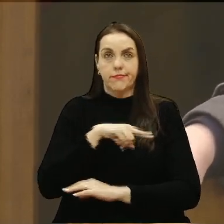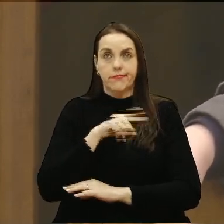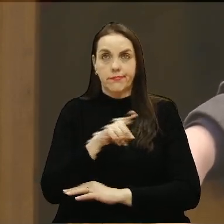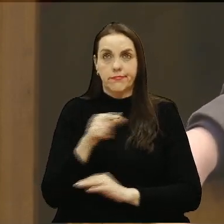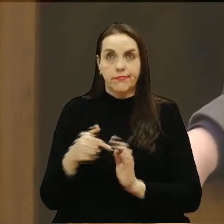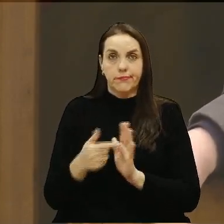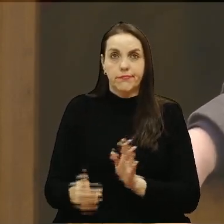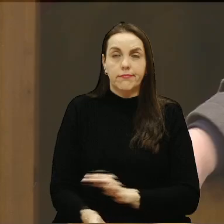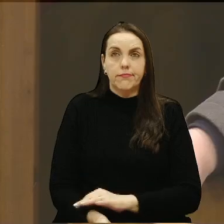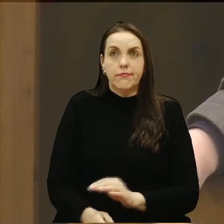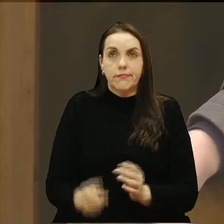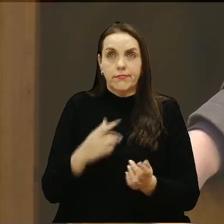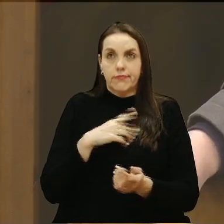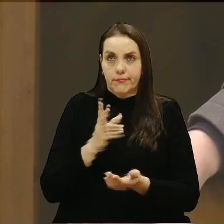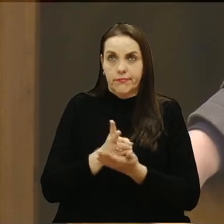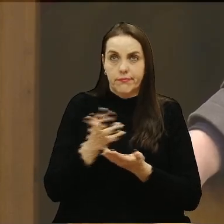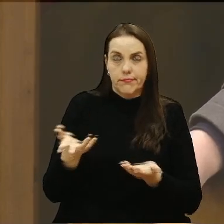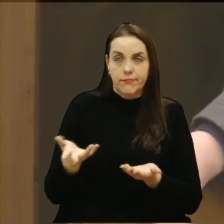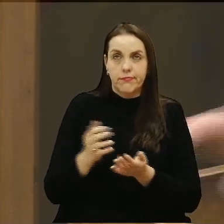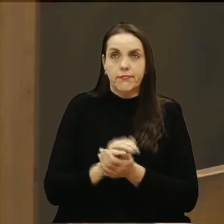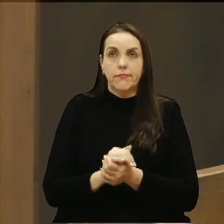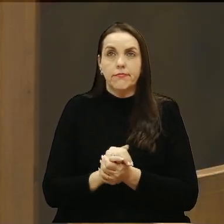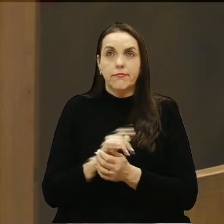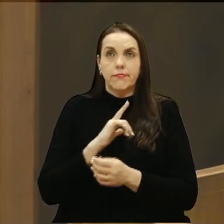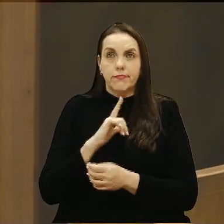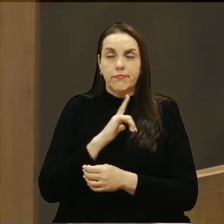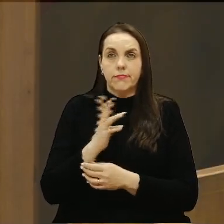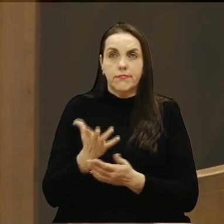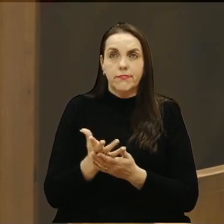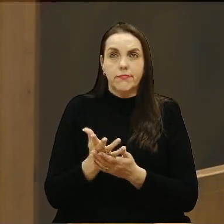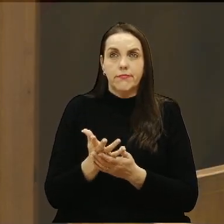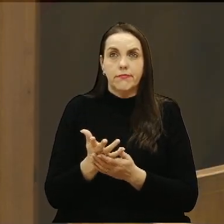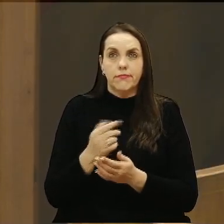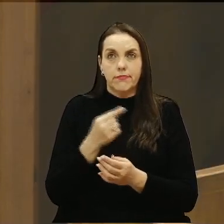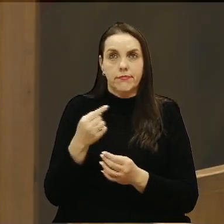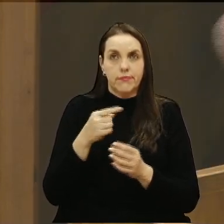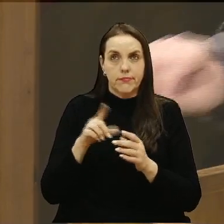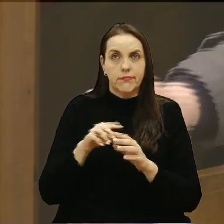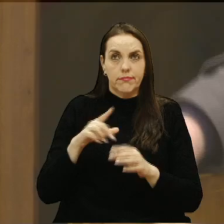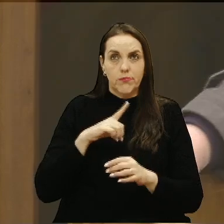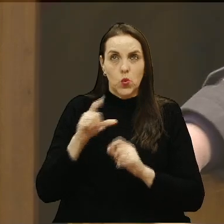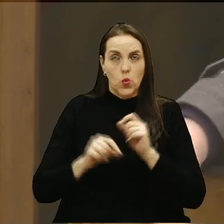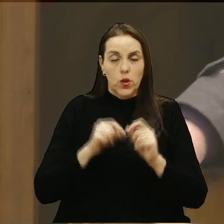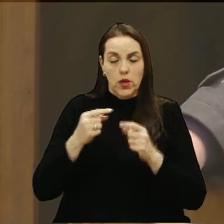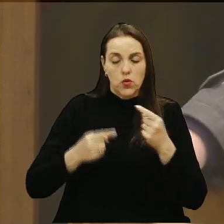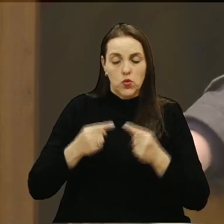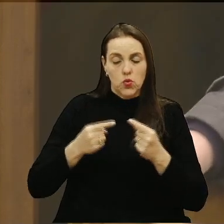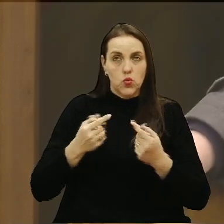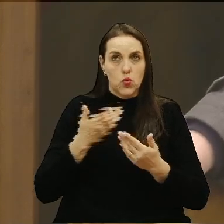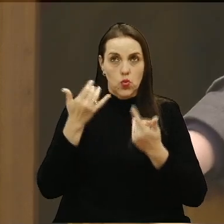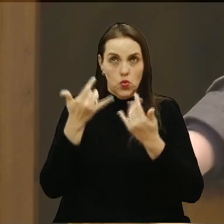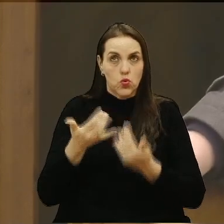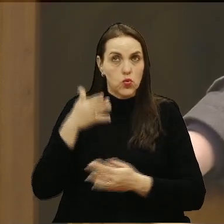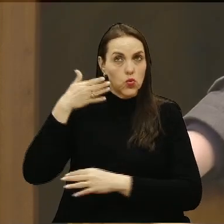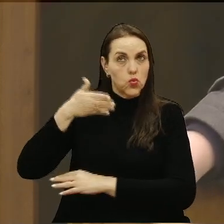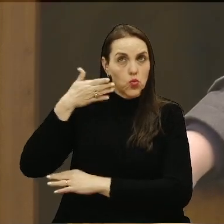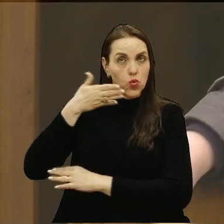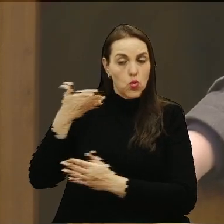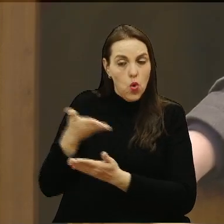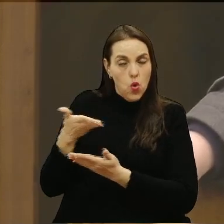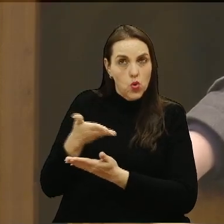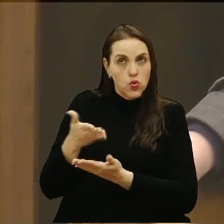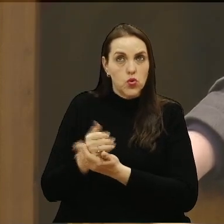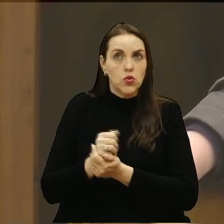à corrupção, o que todos nós aqui defendemos. Eu espero que daqui 4 anos tenha gente que lembre do discurso que está fazendo aqui hoje. Só